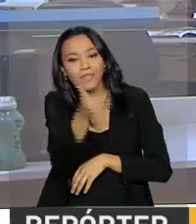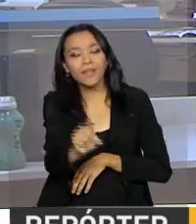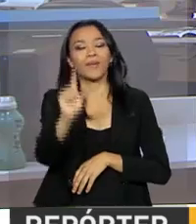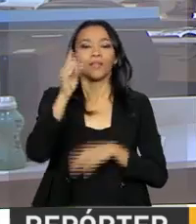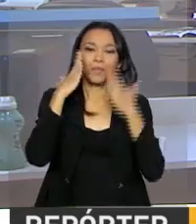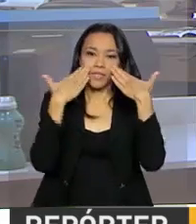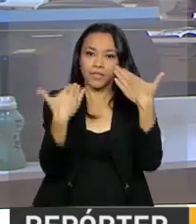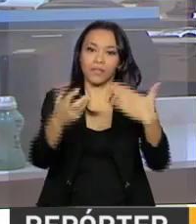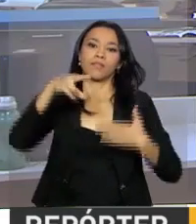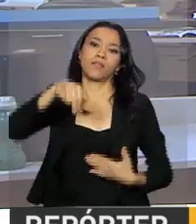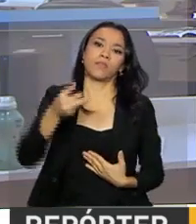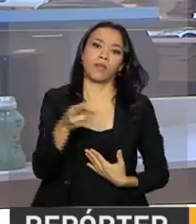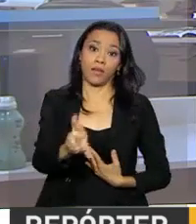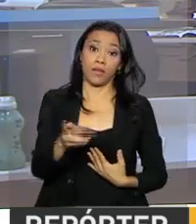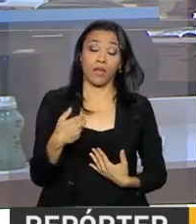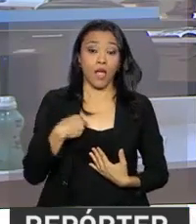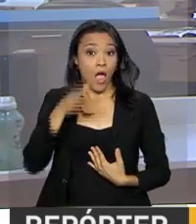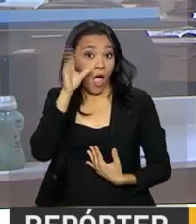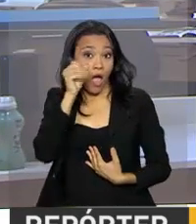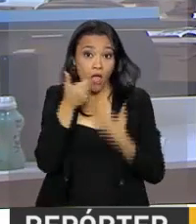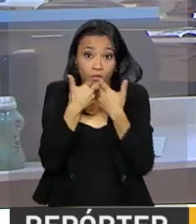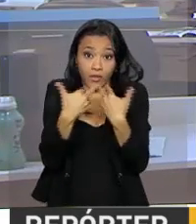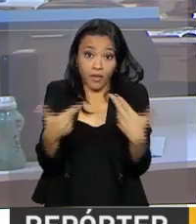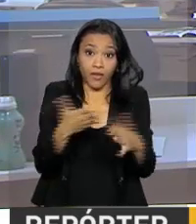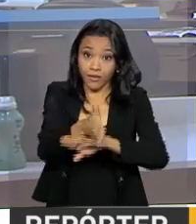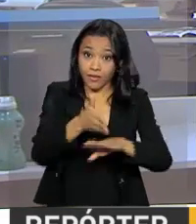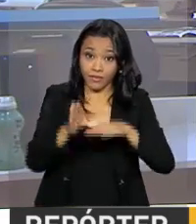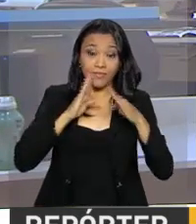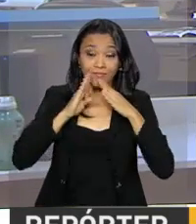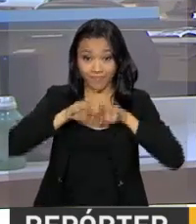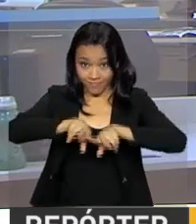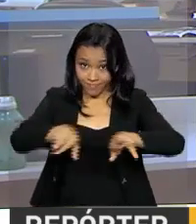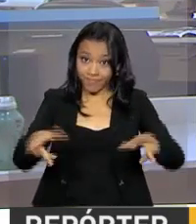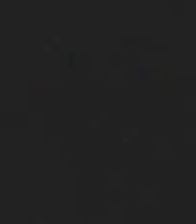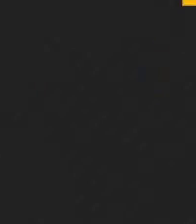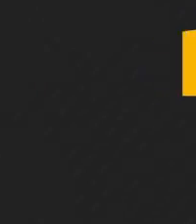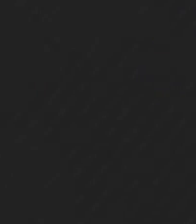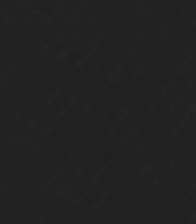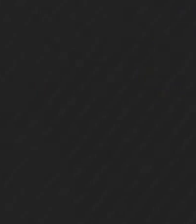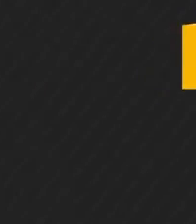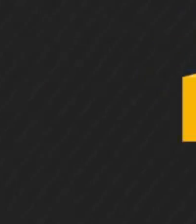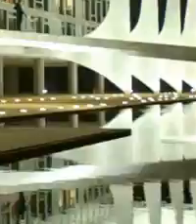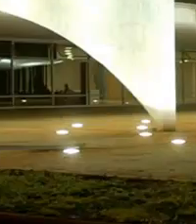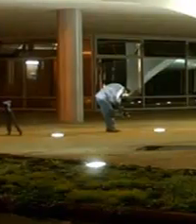edição do repórter NBR acompanhe também as novidades em nossas redes